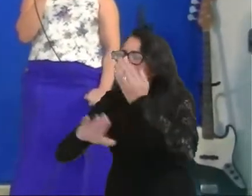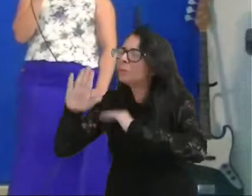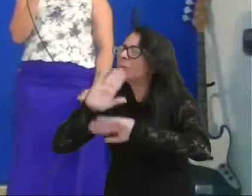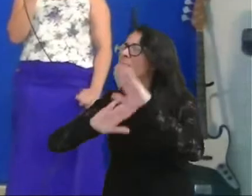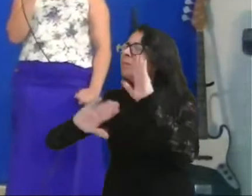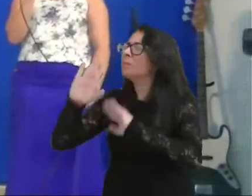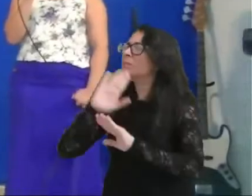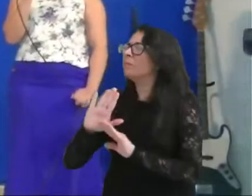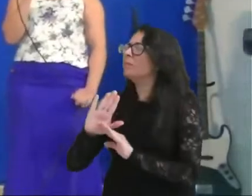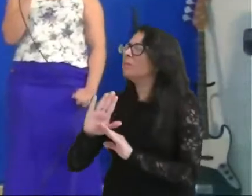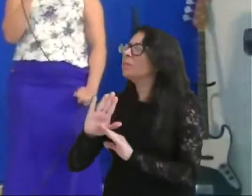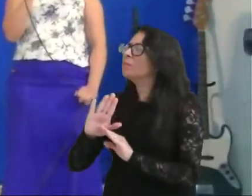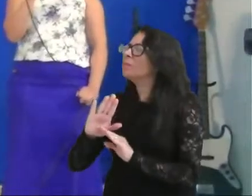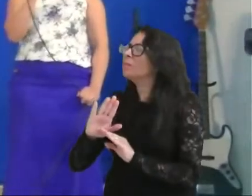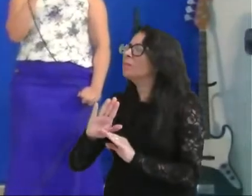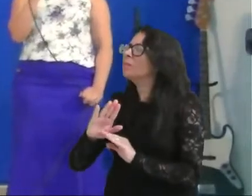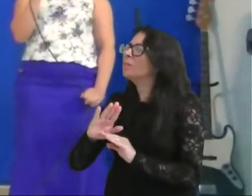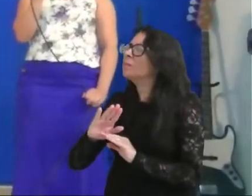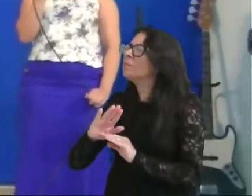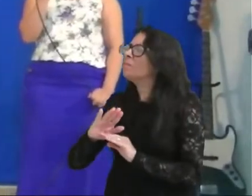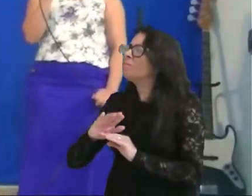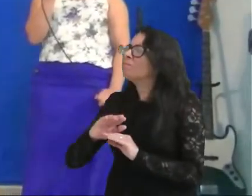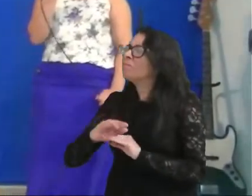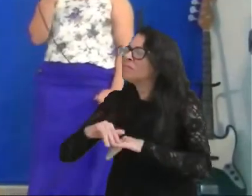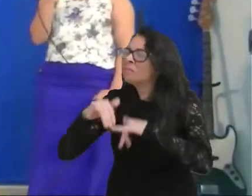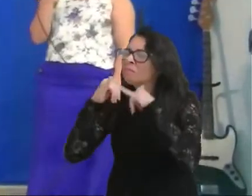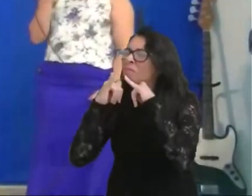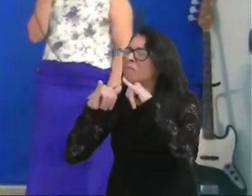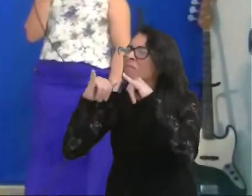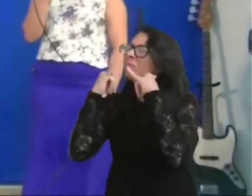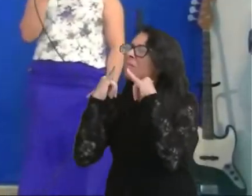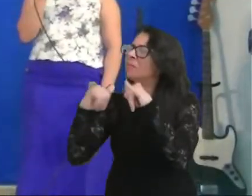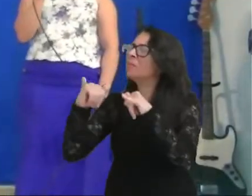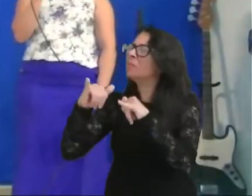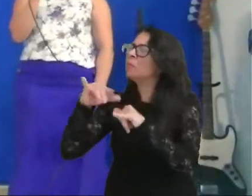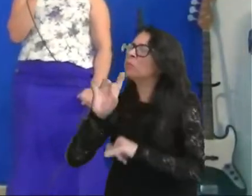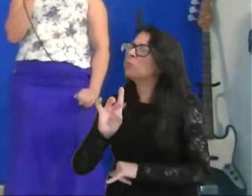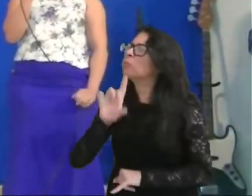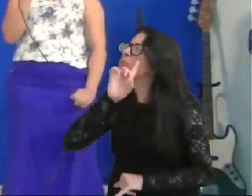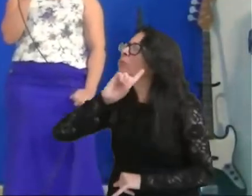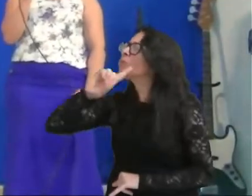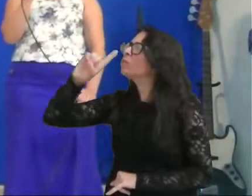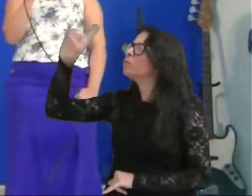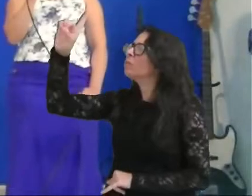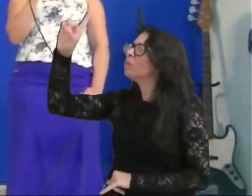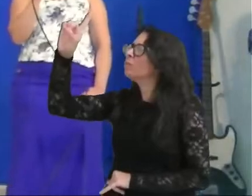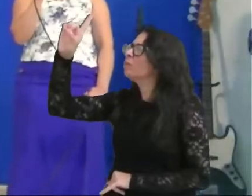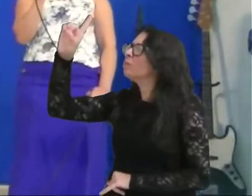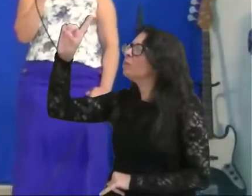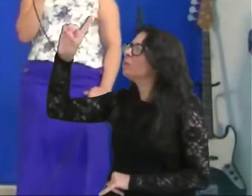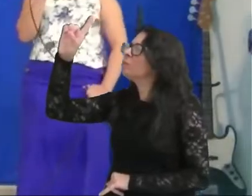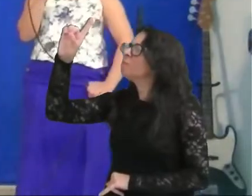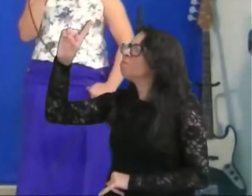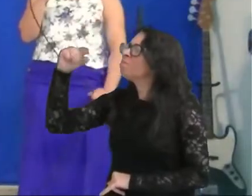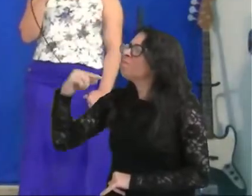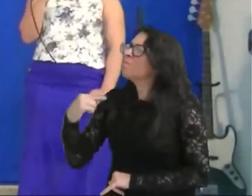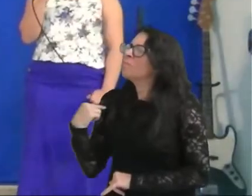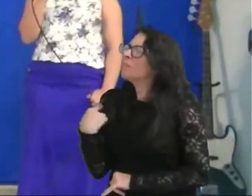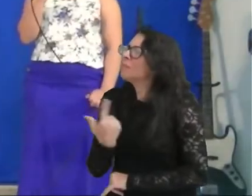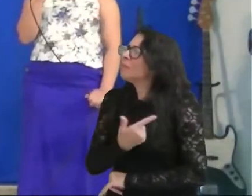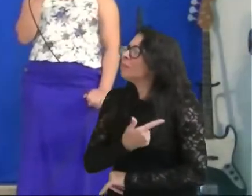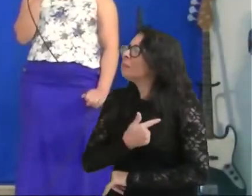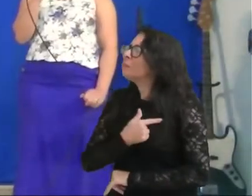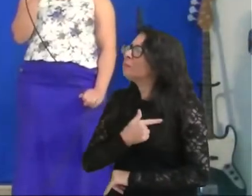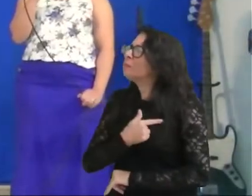Senhor é a nossa esperança, só em Ti nós confiamos, só em Ti nós buscamos, ó Deus. Só o Senhor